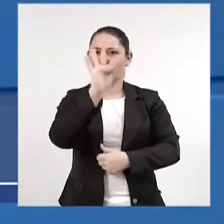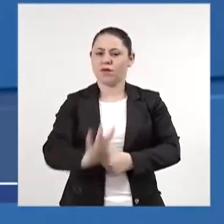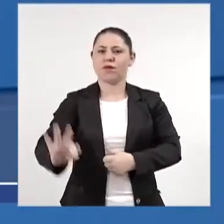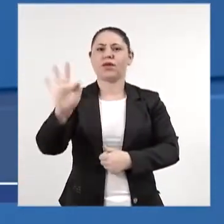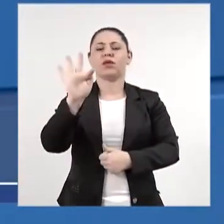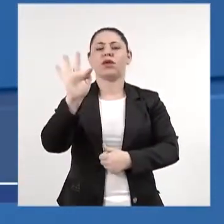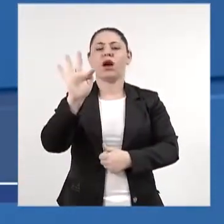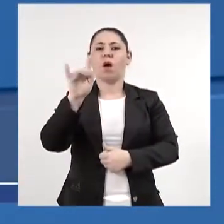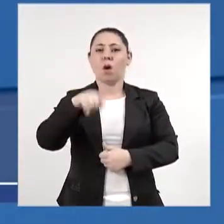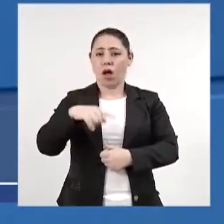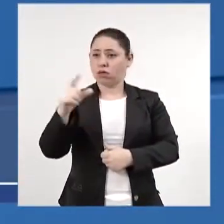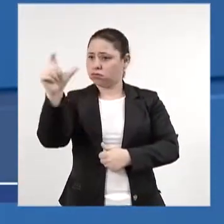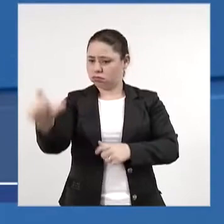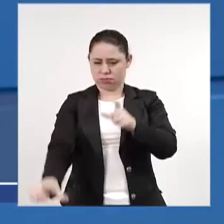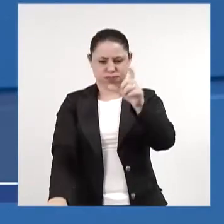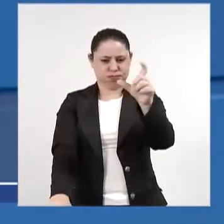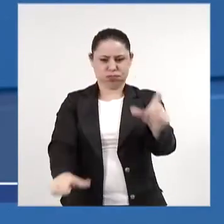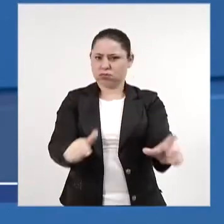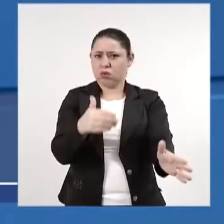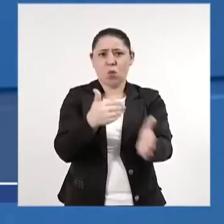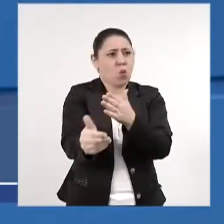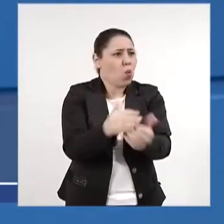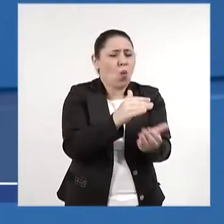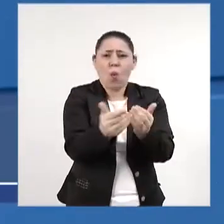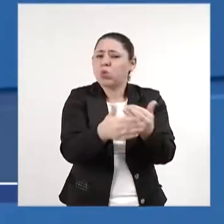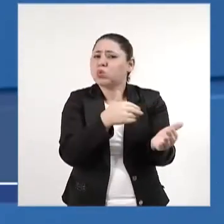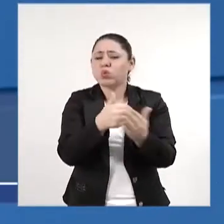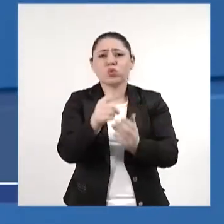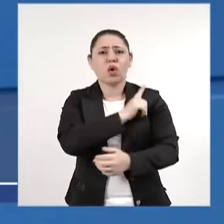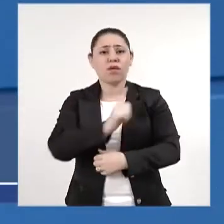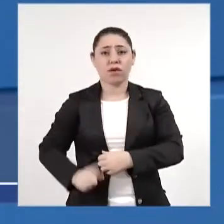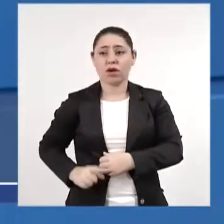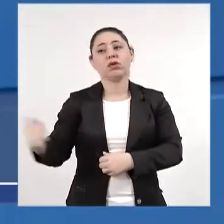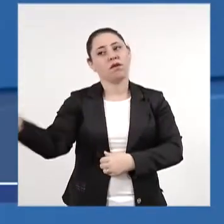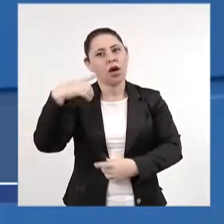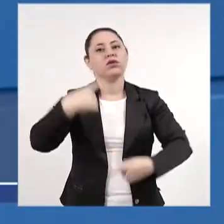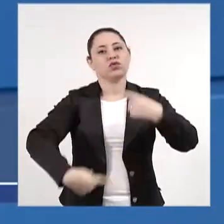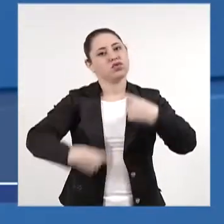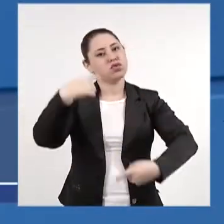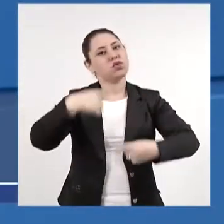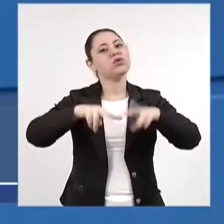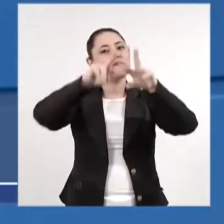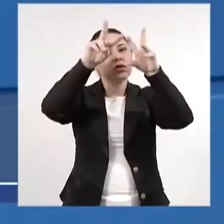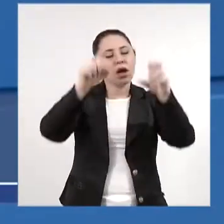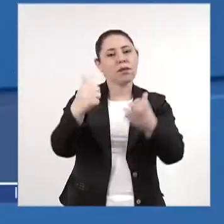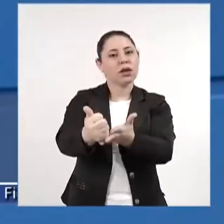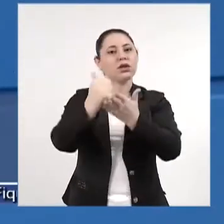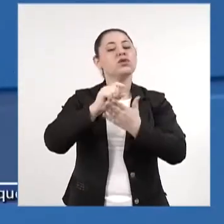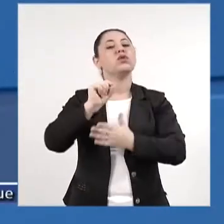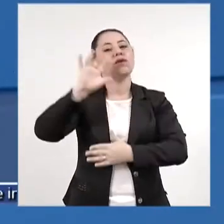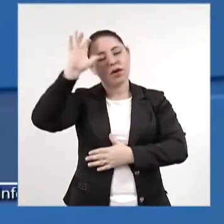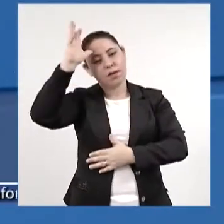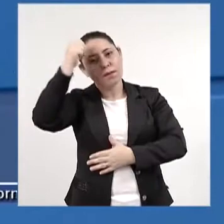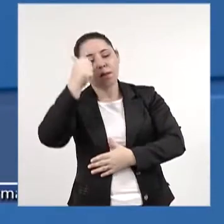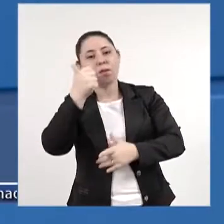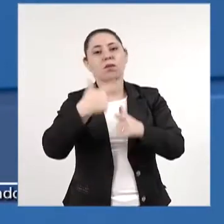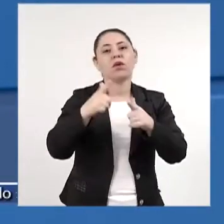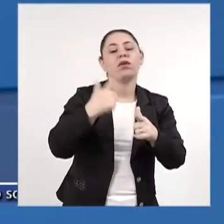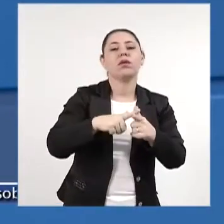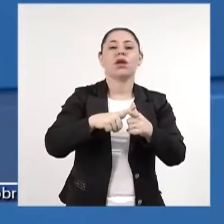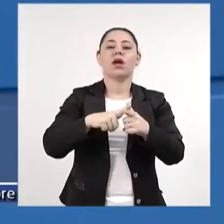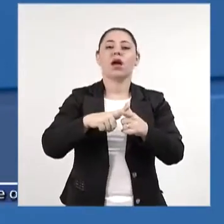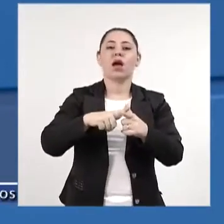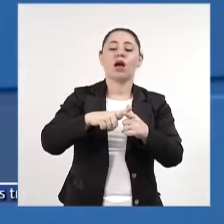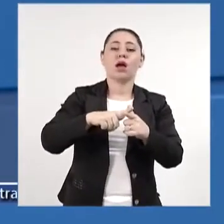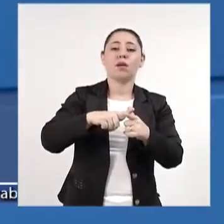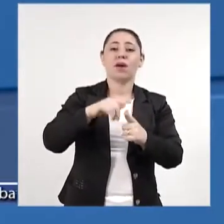federal, esse ou aquele, ou outro governo, não importa, que venha discutir os temas e trazer aquilo que vai mudar a vida da população.